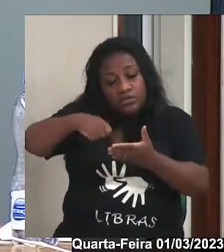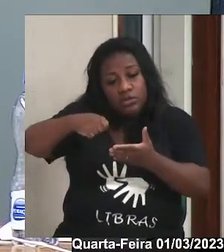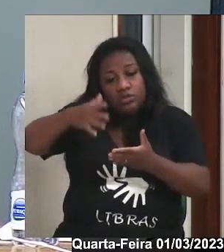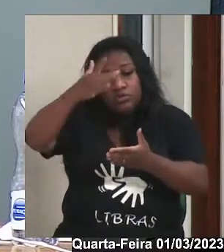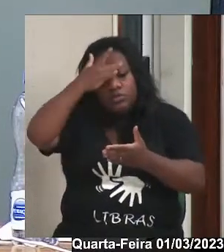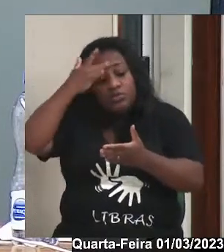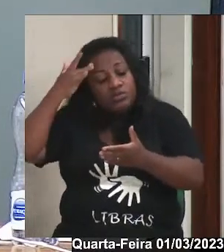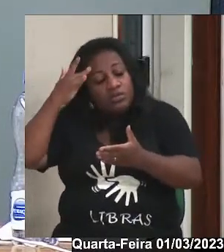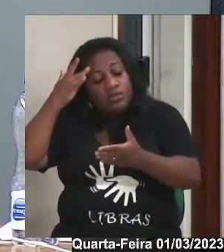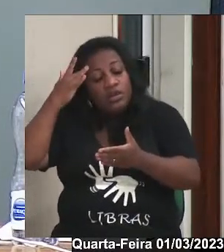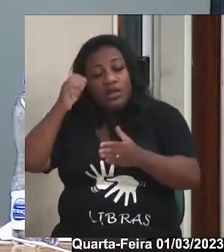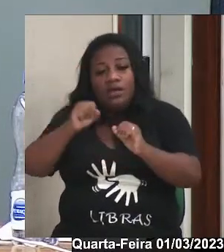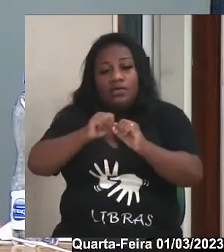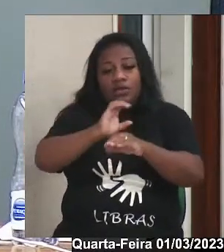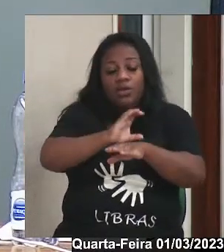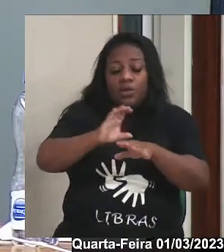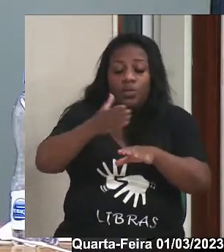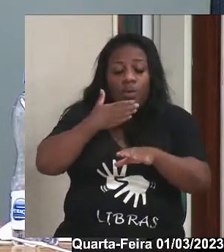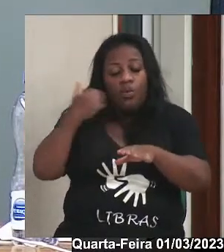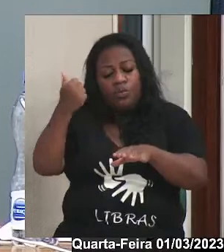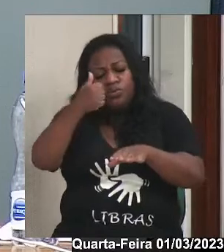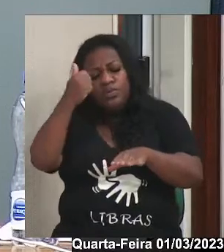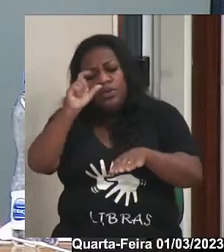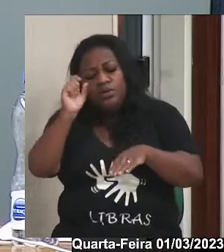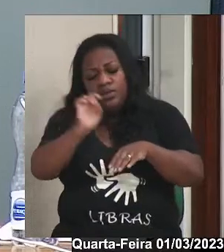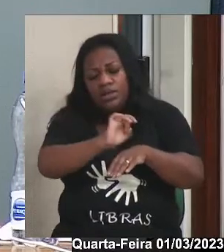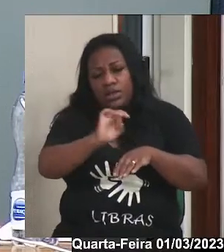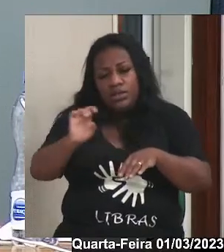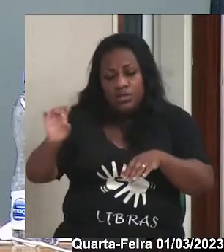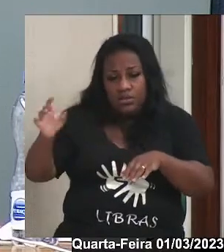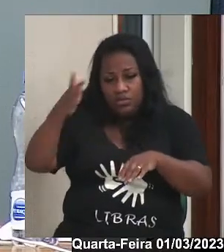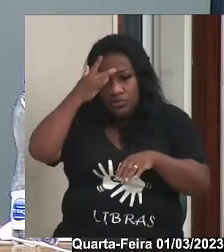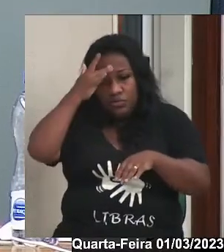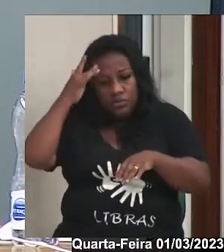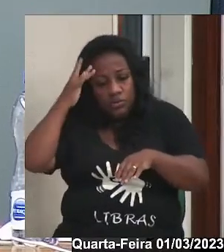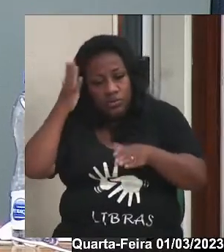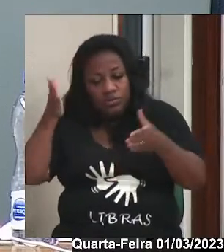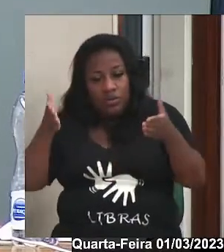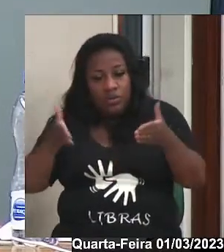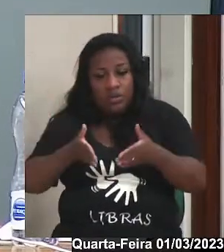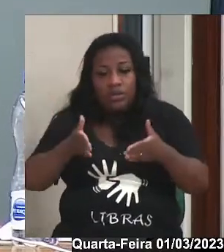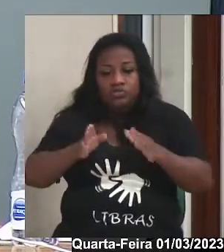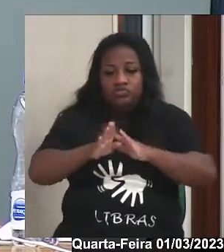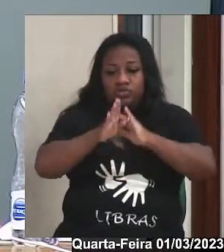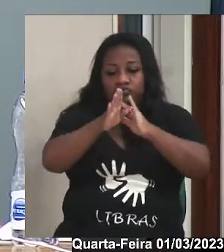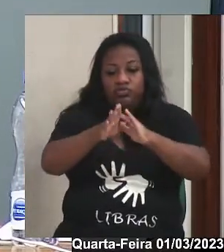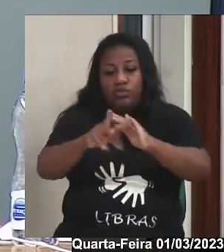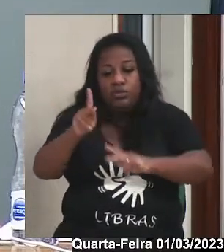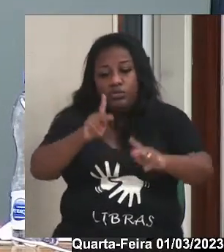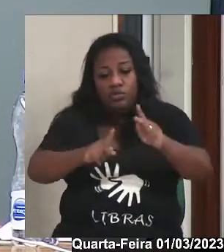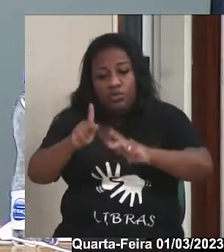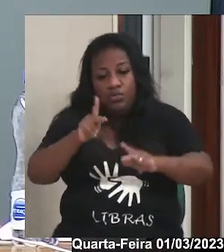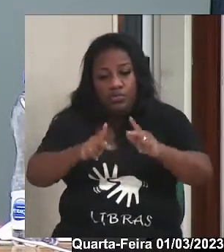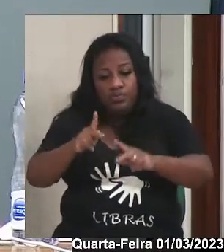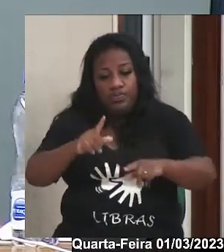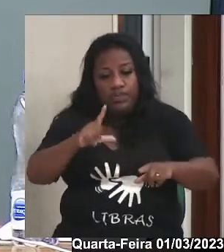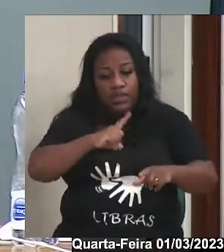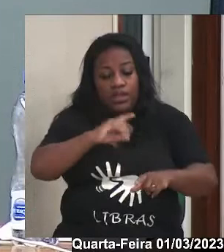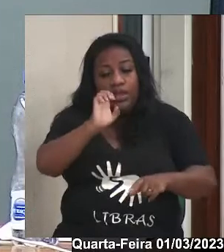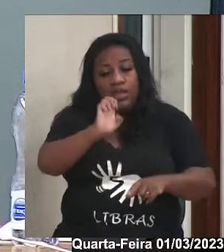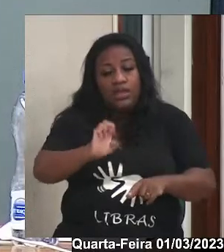ser oferecida aos funcionários da Prefeitura, Câmara Municipal de Embu das Artes, incluindo servidores, concursados, comissionários e